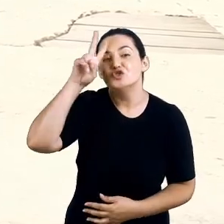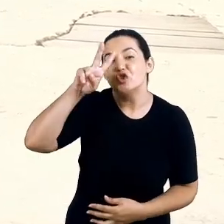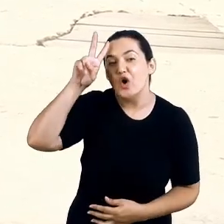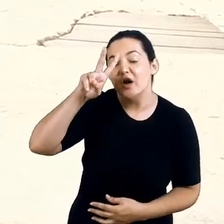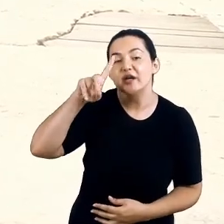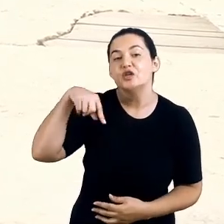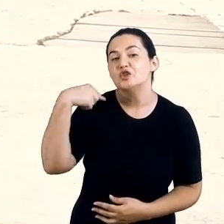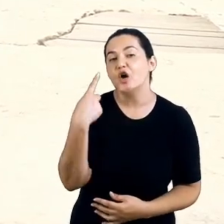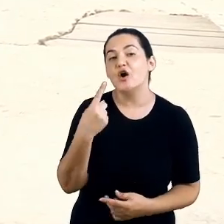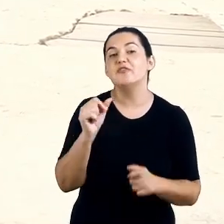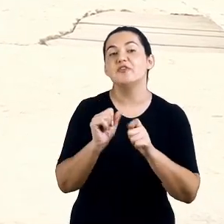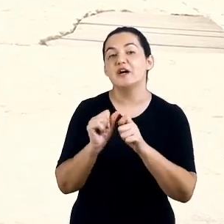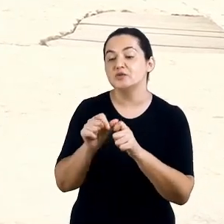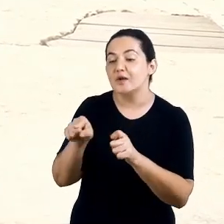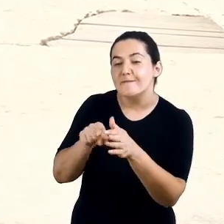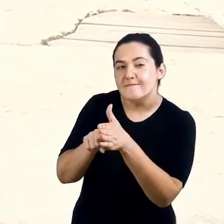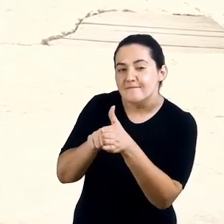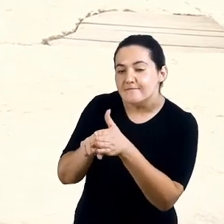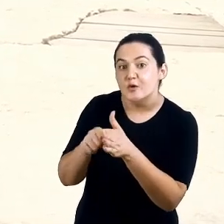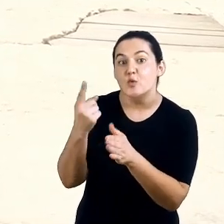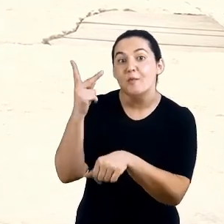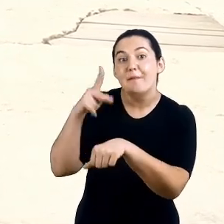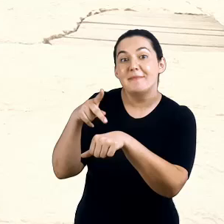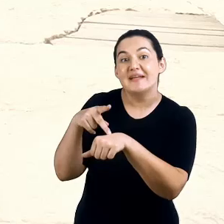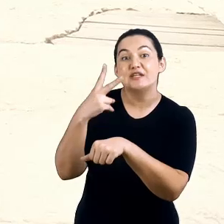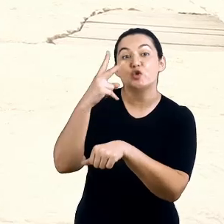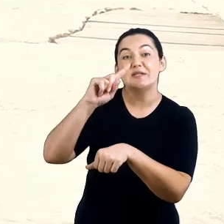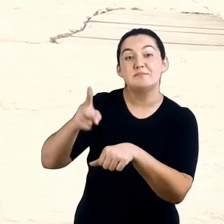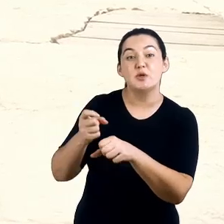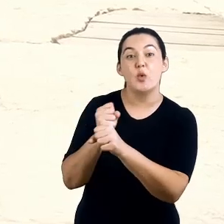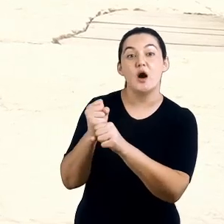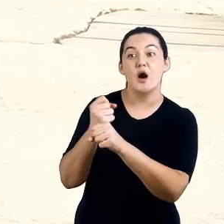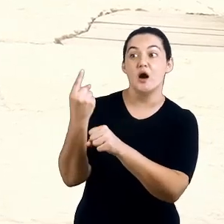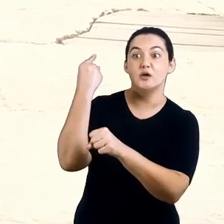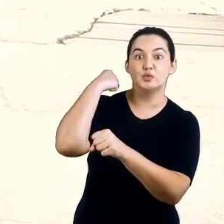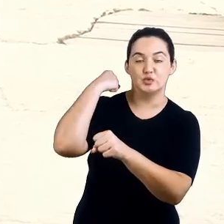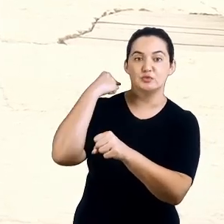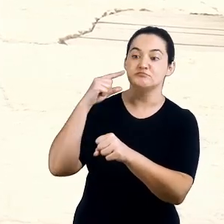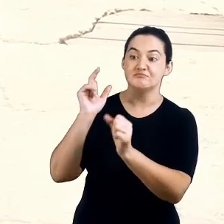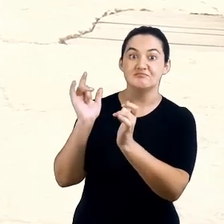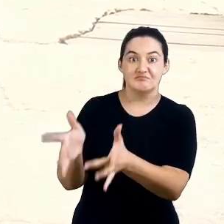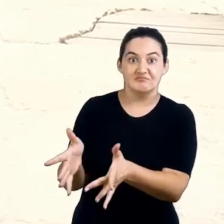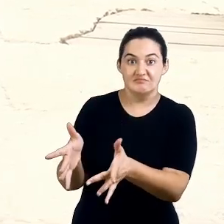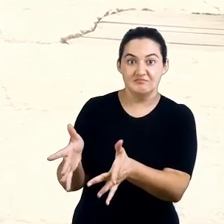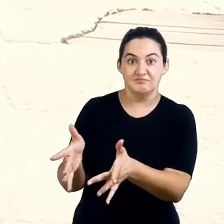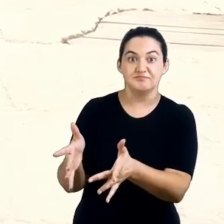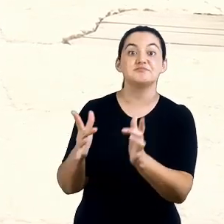a história que nós extraímos de uma pedra de 2000 anos que